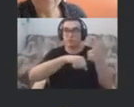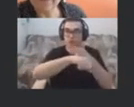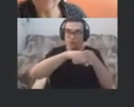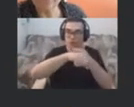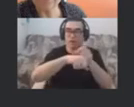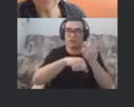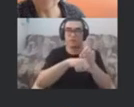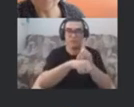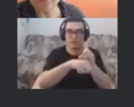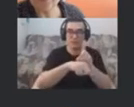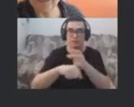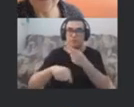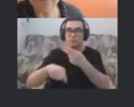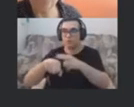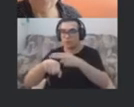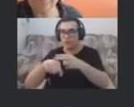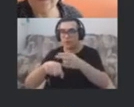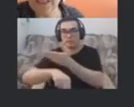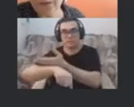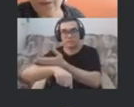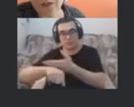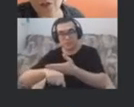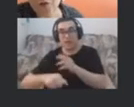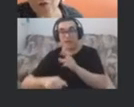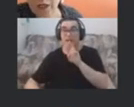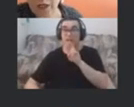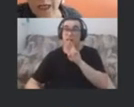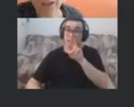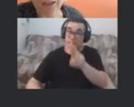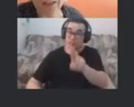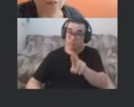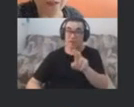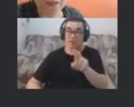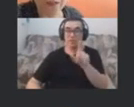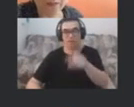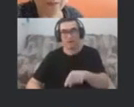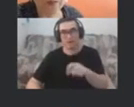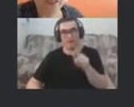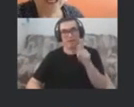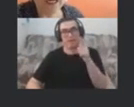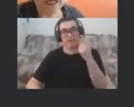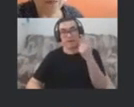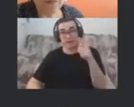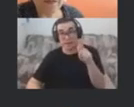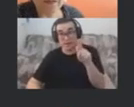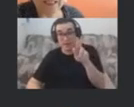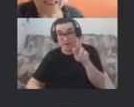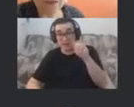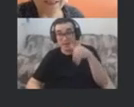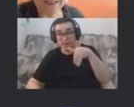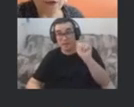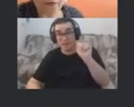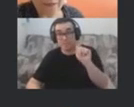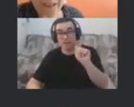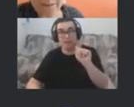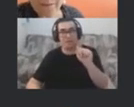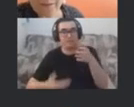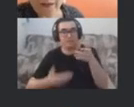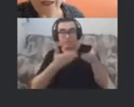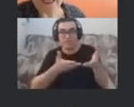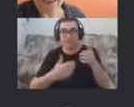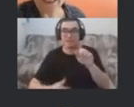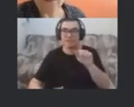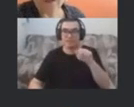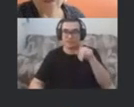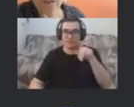o resultado é dado em gramas de analito por 100 gramas de chocolate. Então, por exemplo, o primeiro analito é a